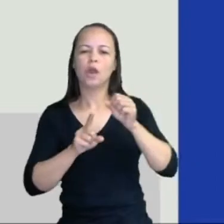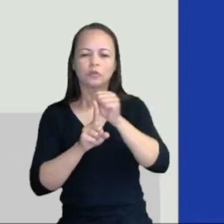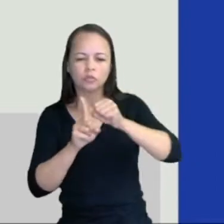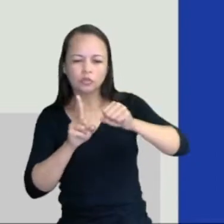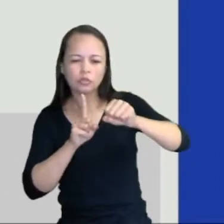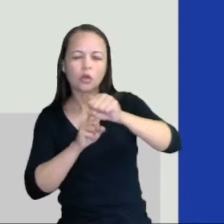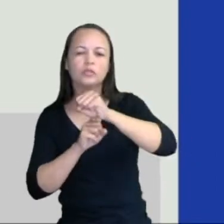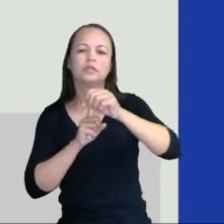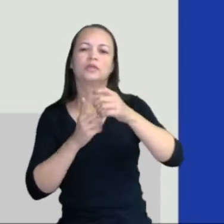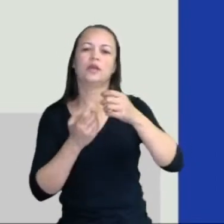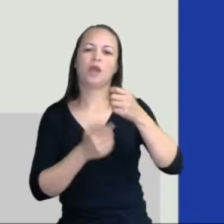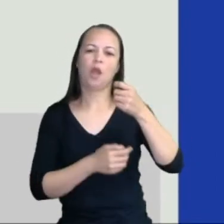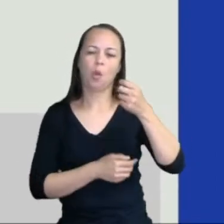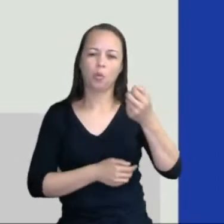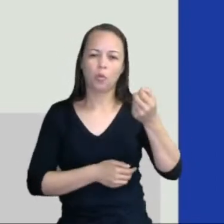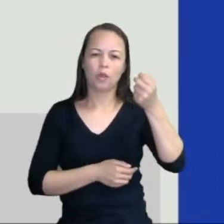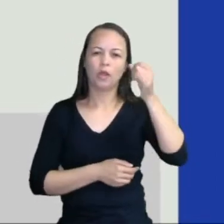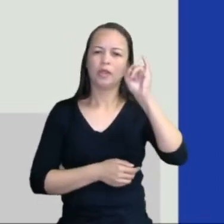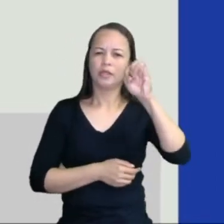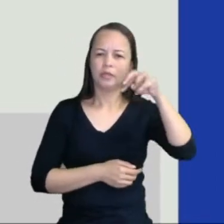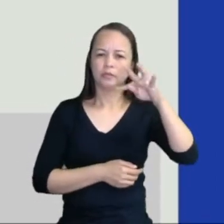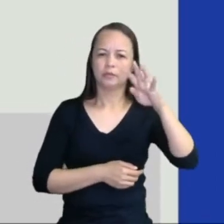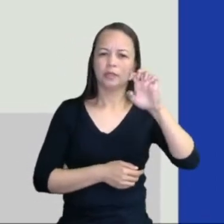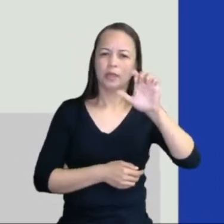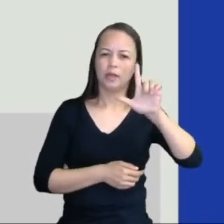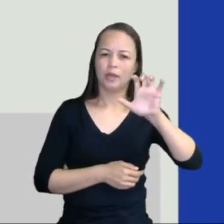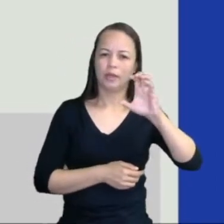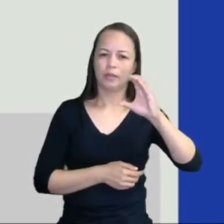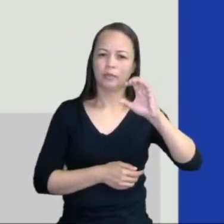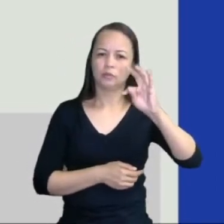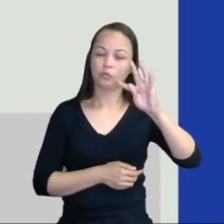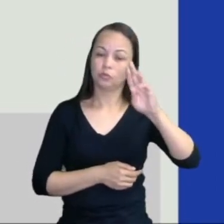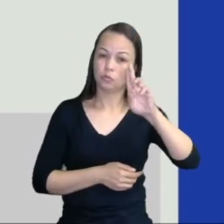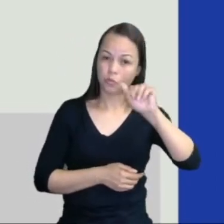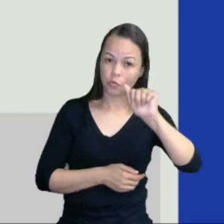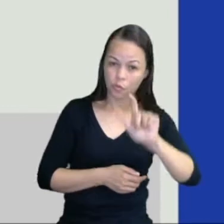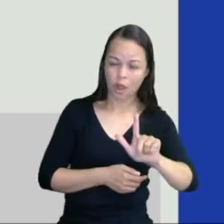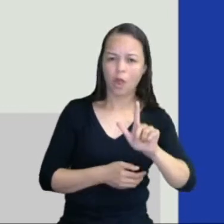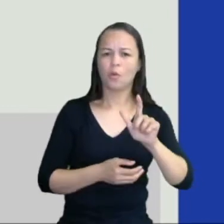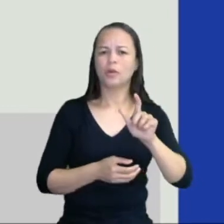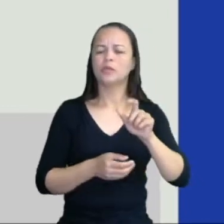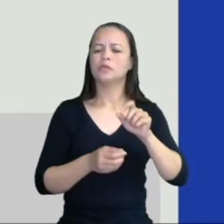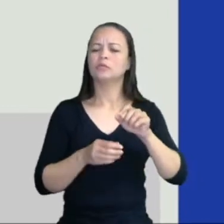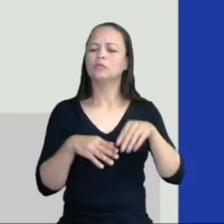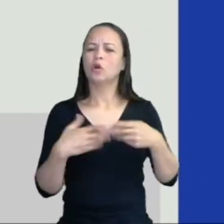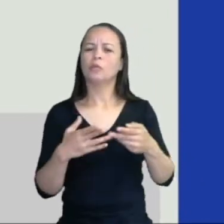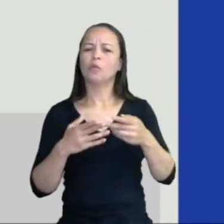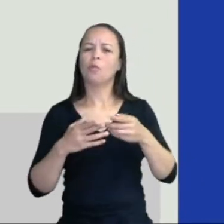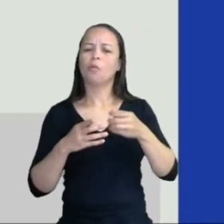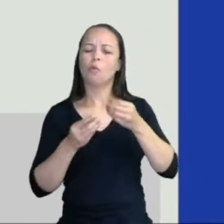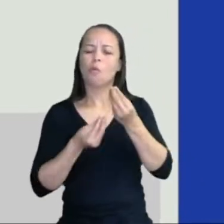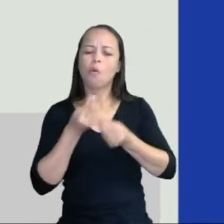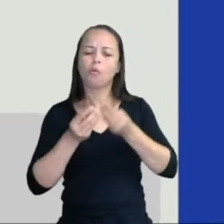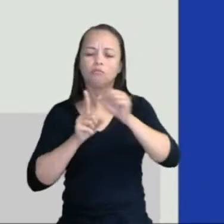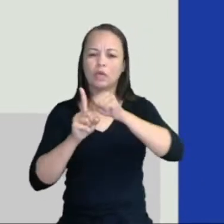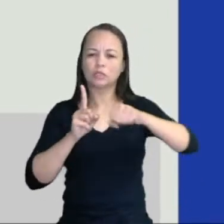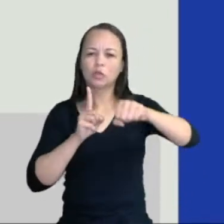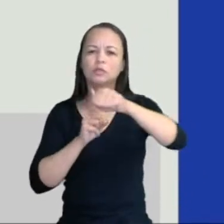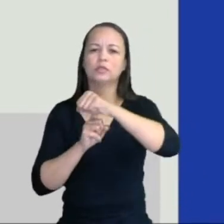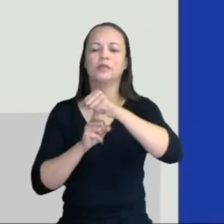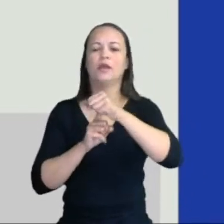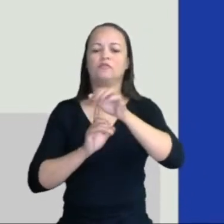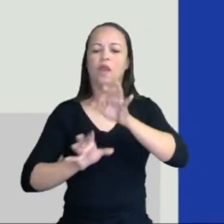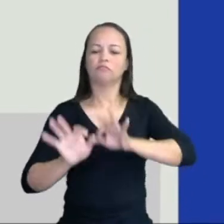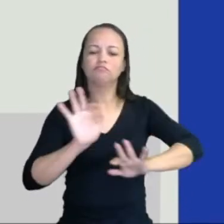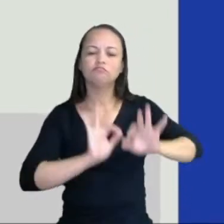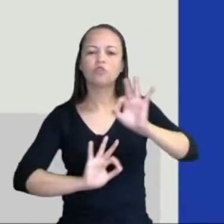de vista intelectual, sobre como as sociedades vão se organizar, qual a capacidade para elas